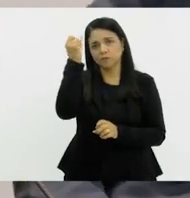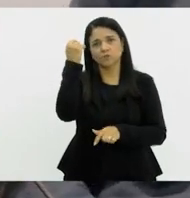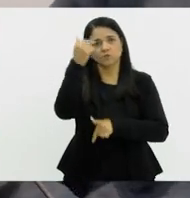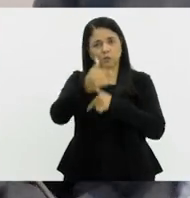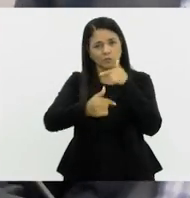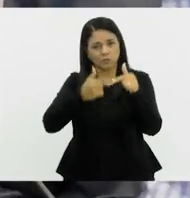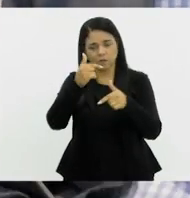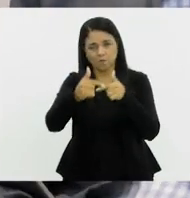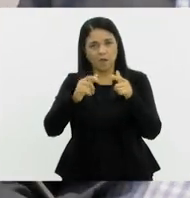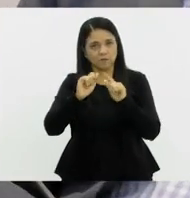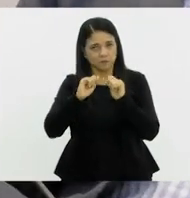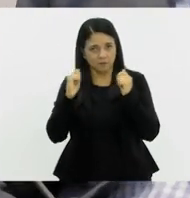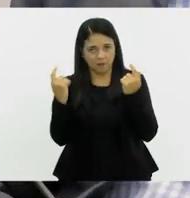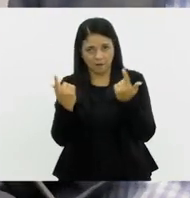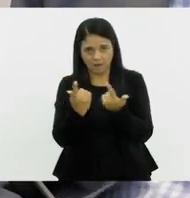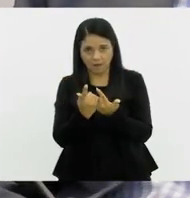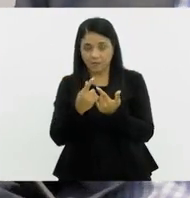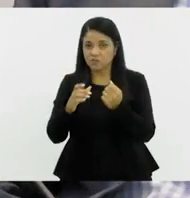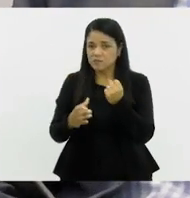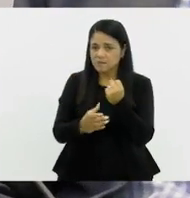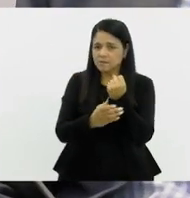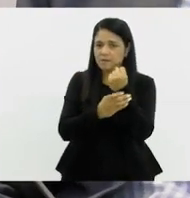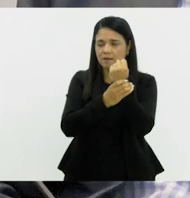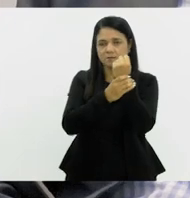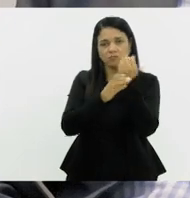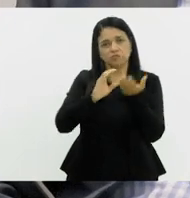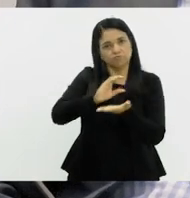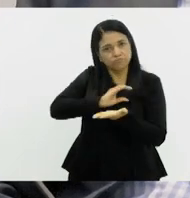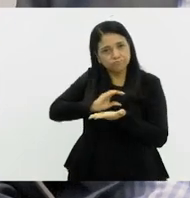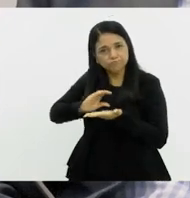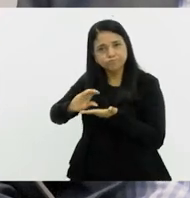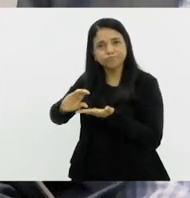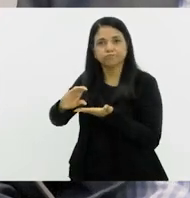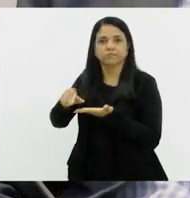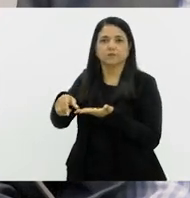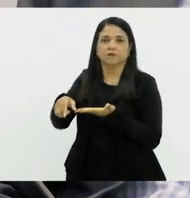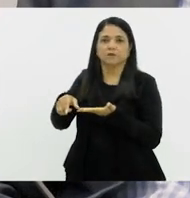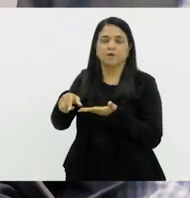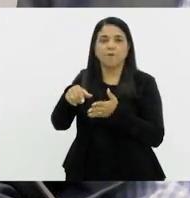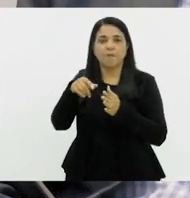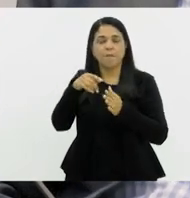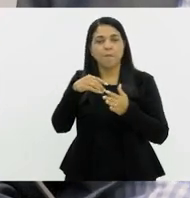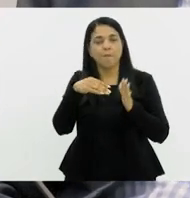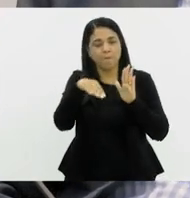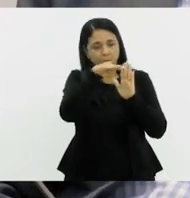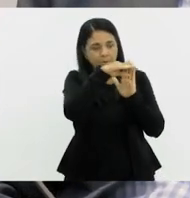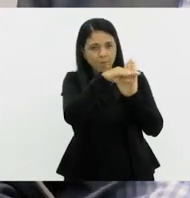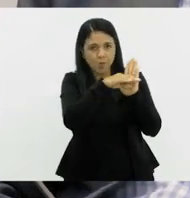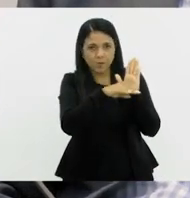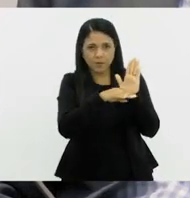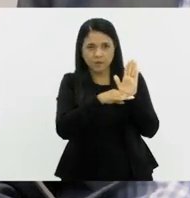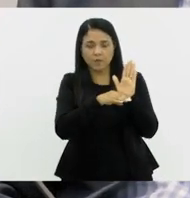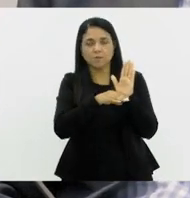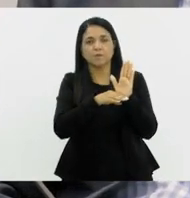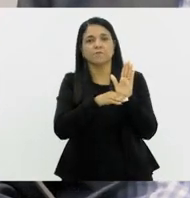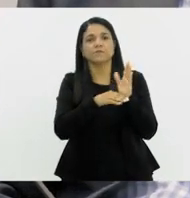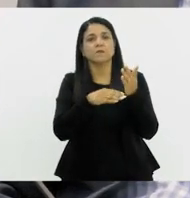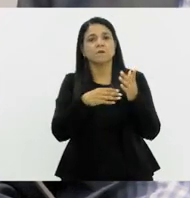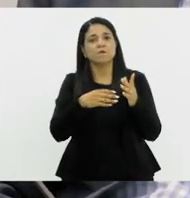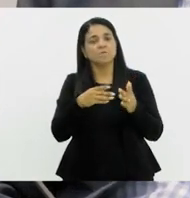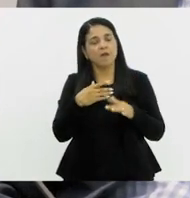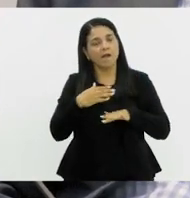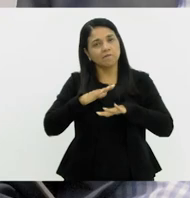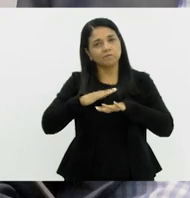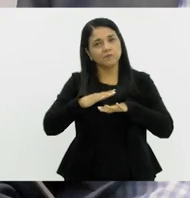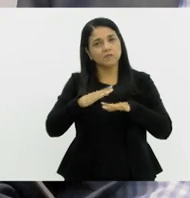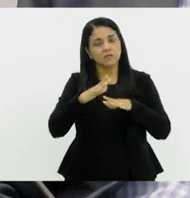da Assembleia Legislativa, que foi garantir recursos para que um programa de enfrentamento à tuberculose pudesse